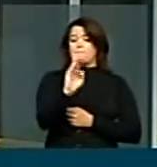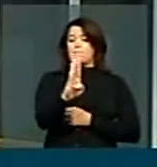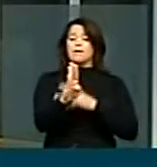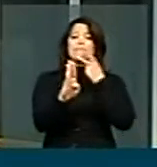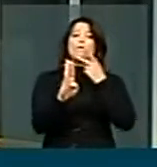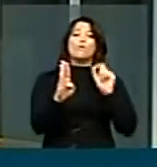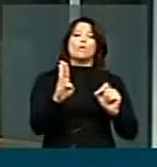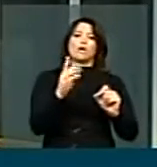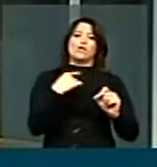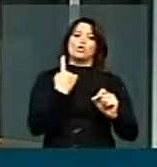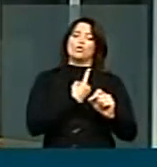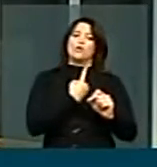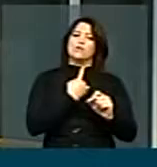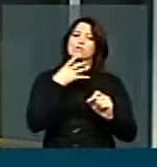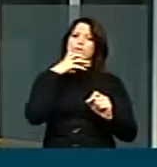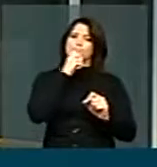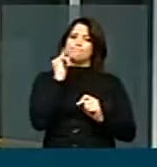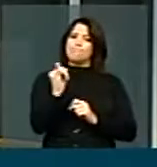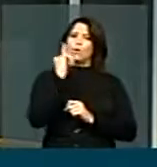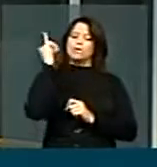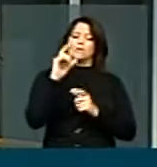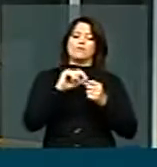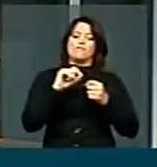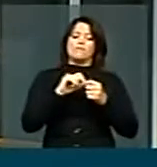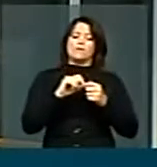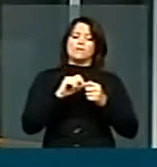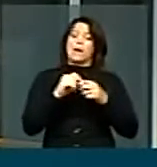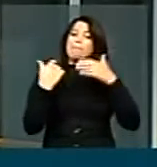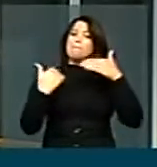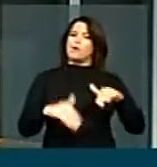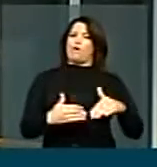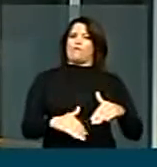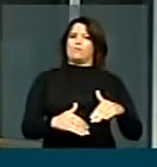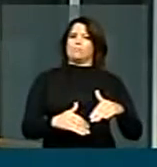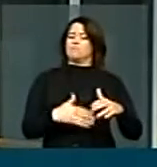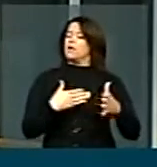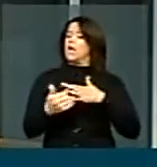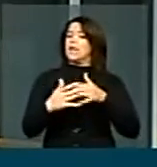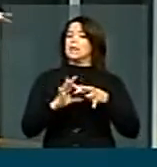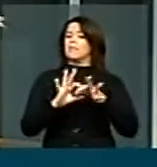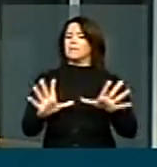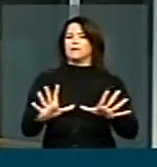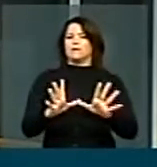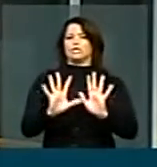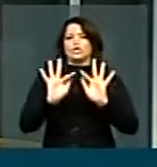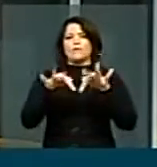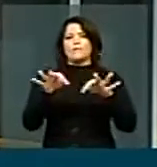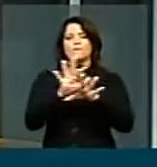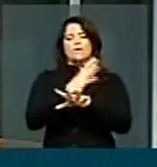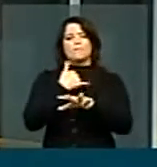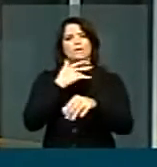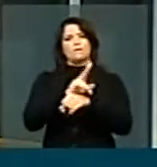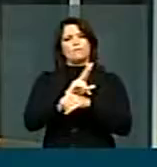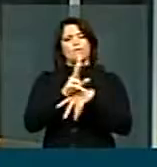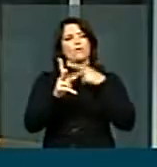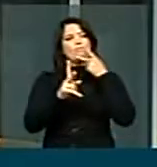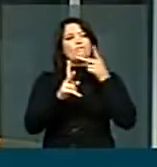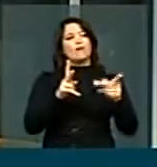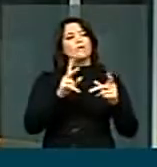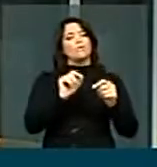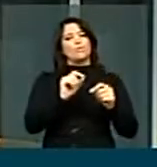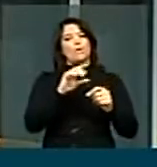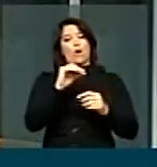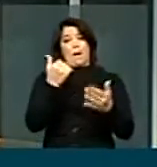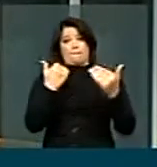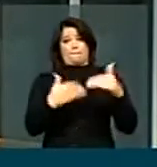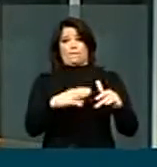foi: nós achamos importante a realização do exame. E aí, para finalizar minha defesa, eu digo que o